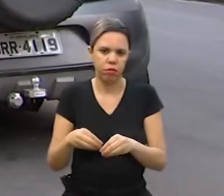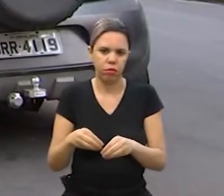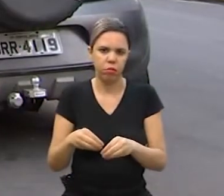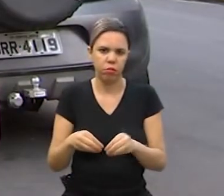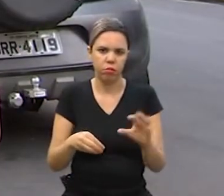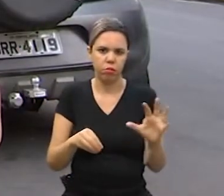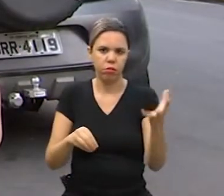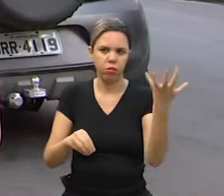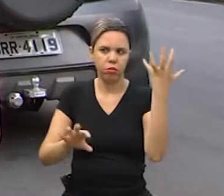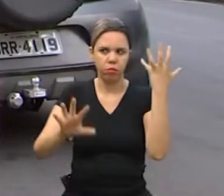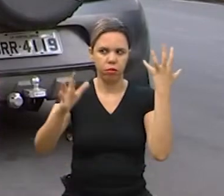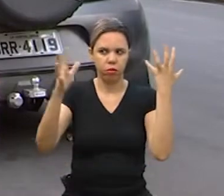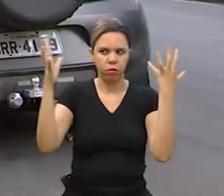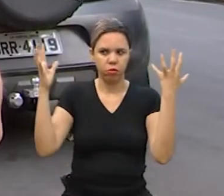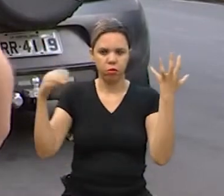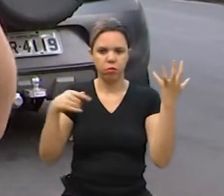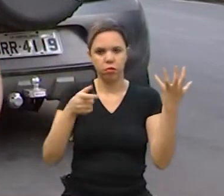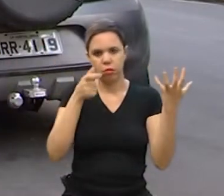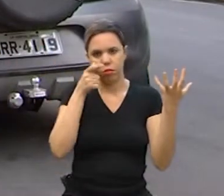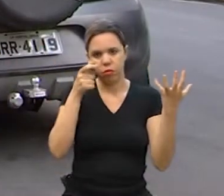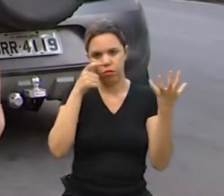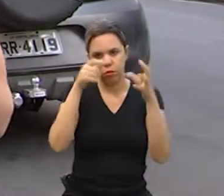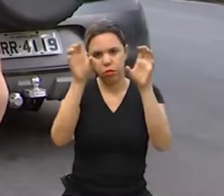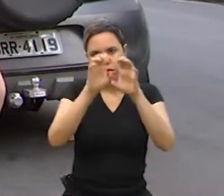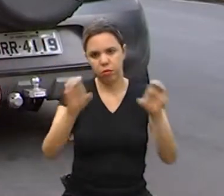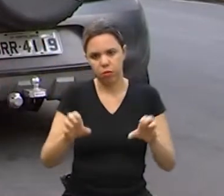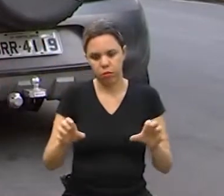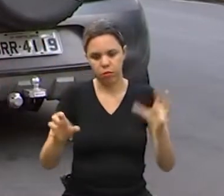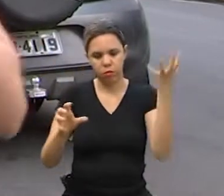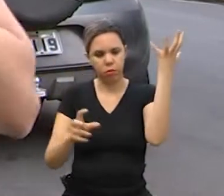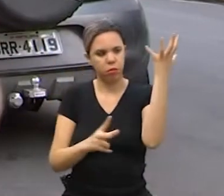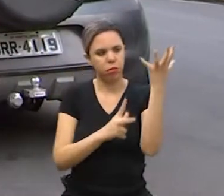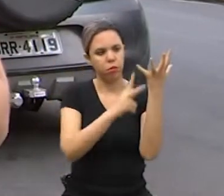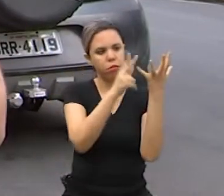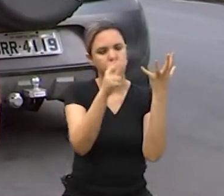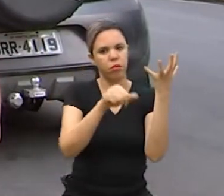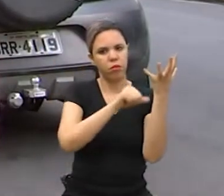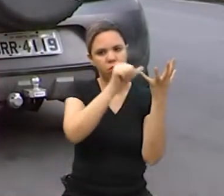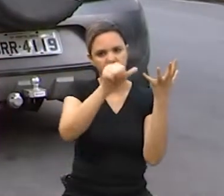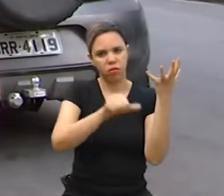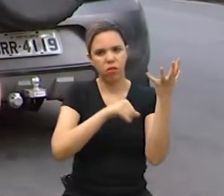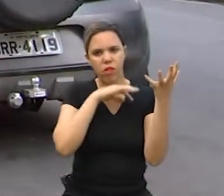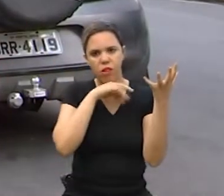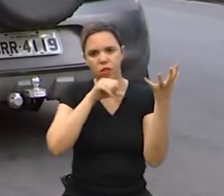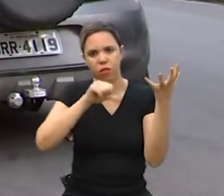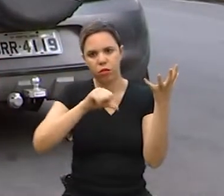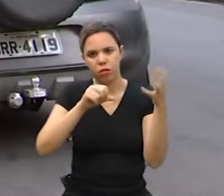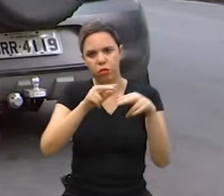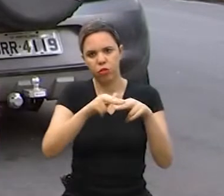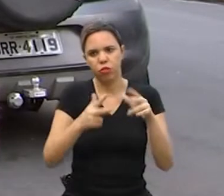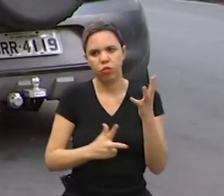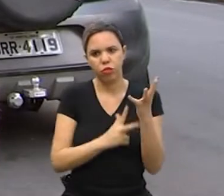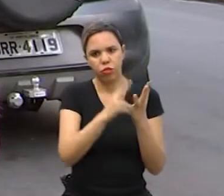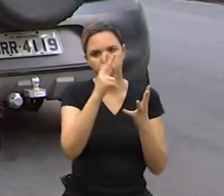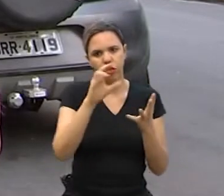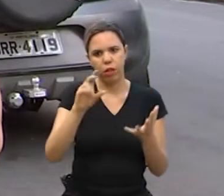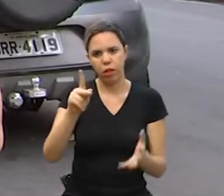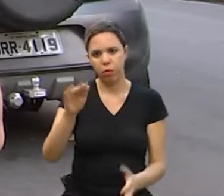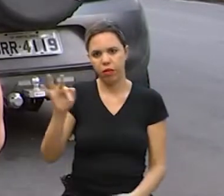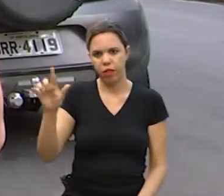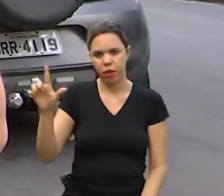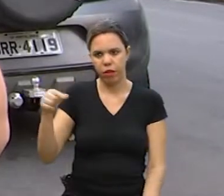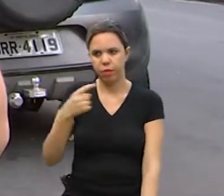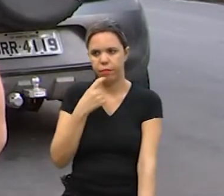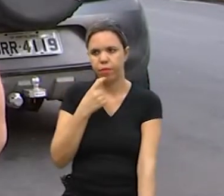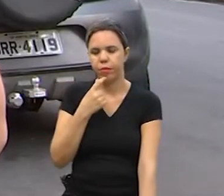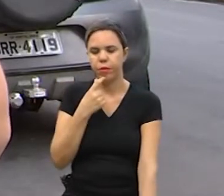os indivíduos arbóreos, né? Então a gente vê estrutura de copas totalmente alteradas por conta das podas realizadas pela